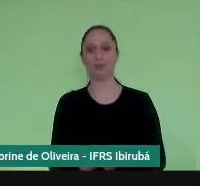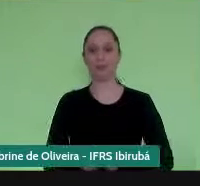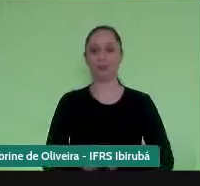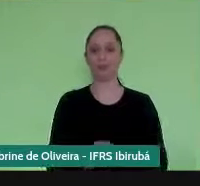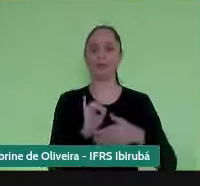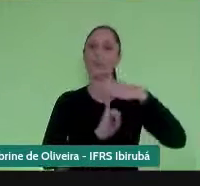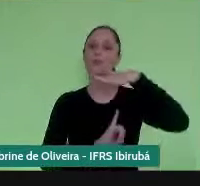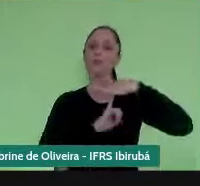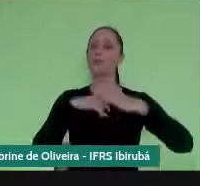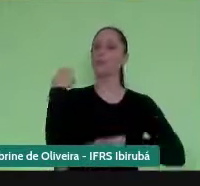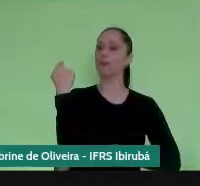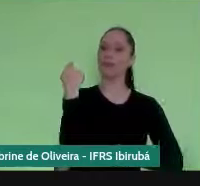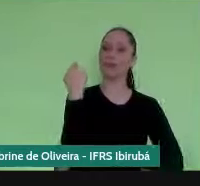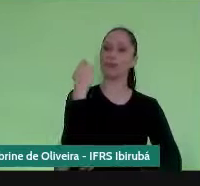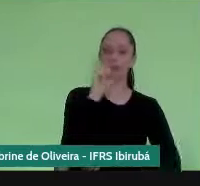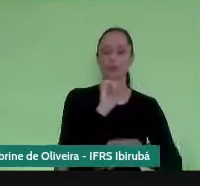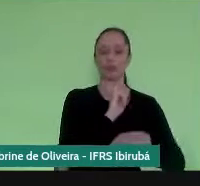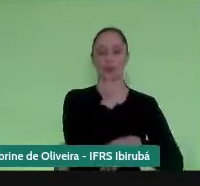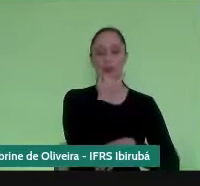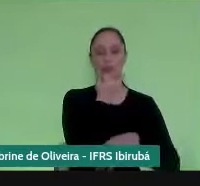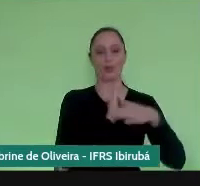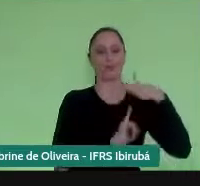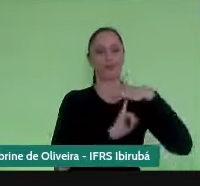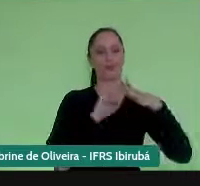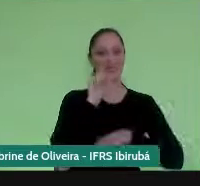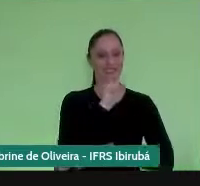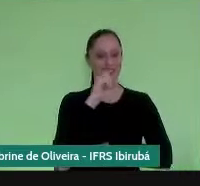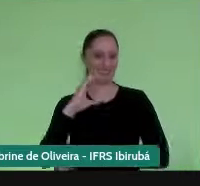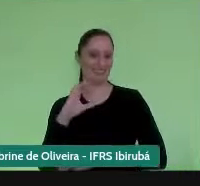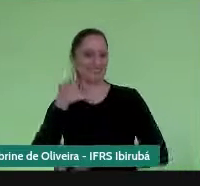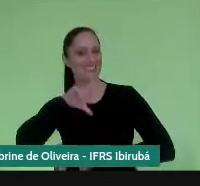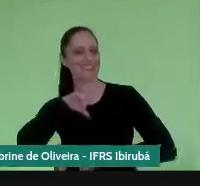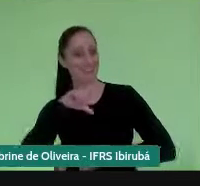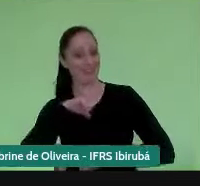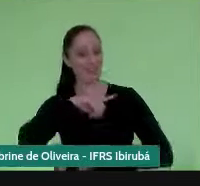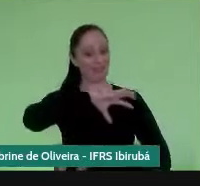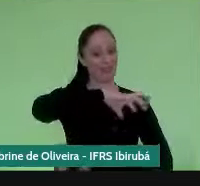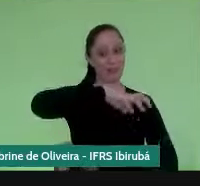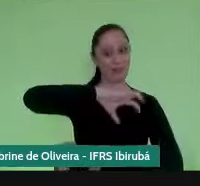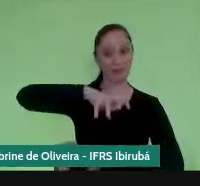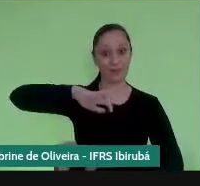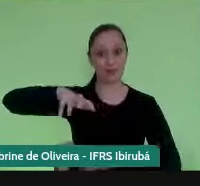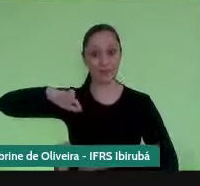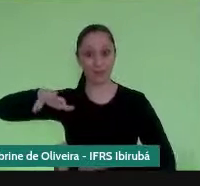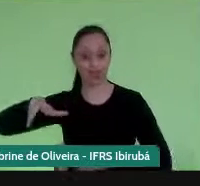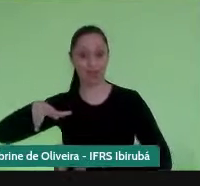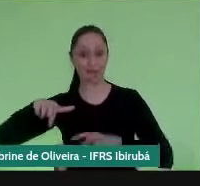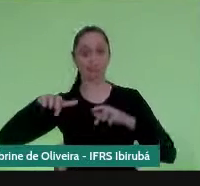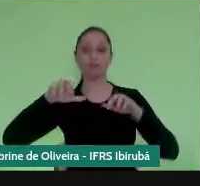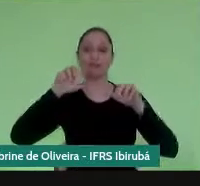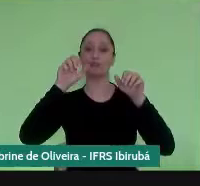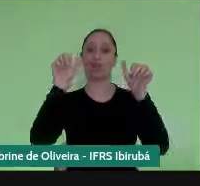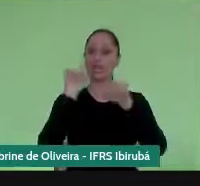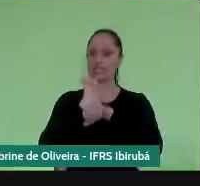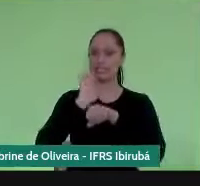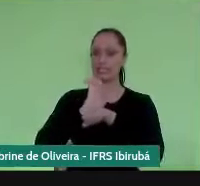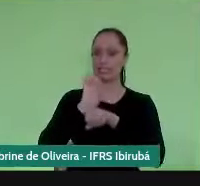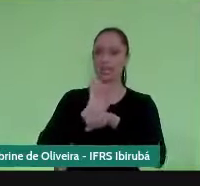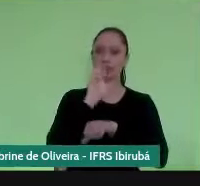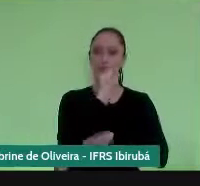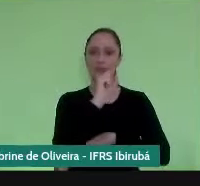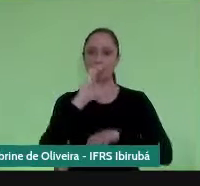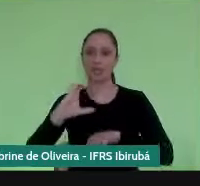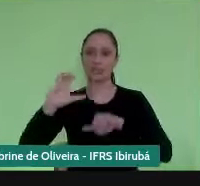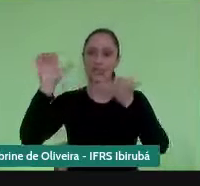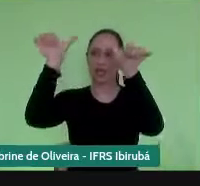Santa Catarina tem os seus campos em todas as regiões do estado de Santa Catarina, são